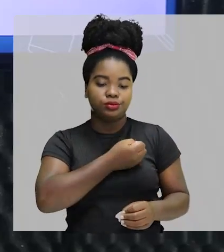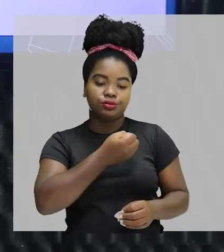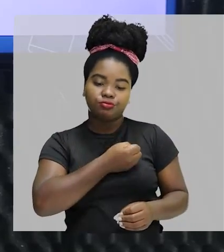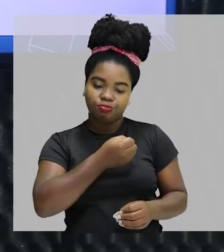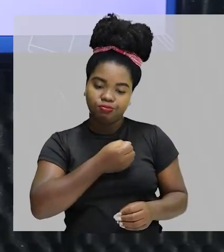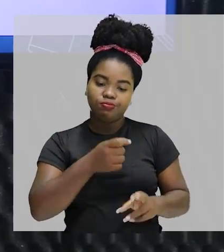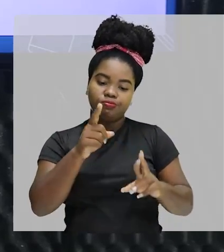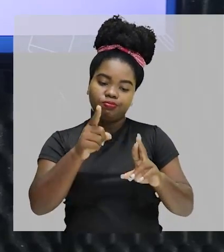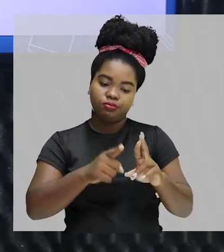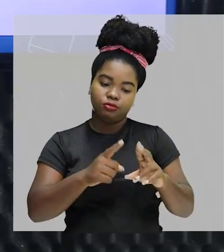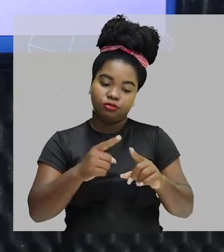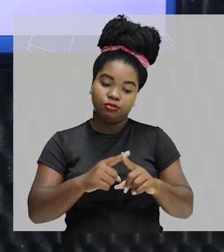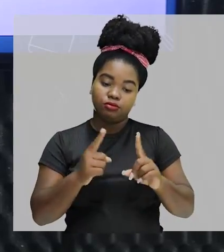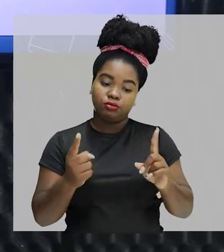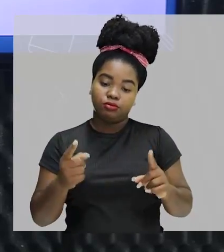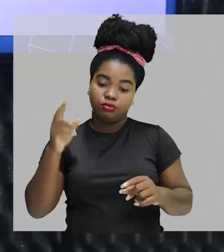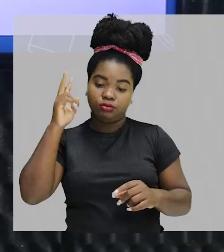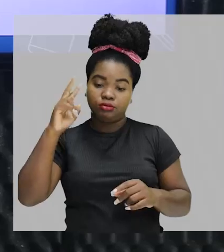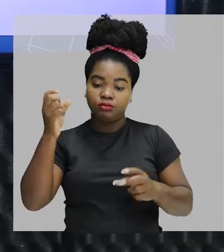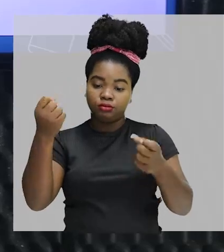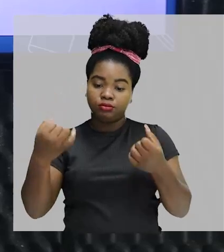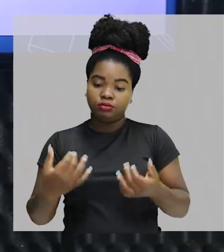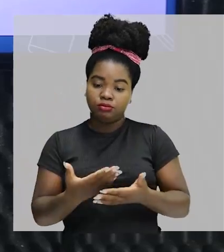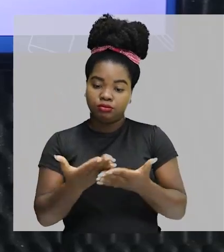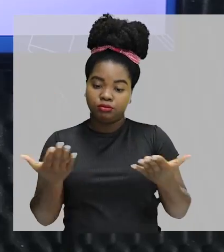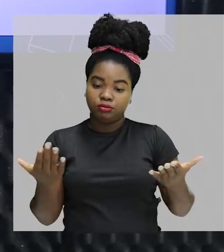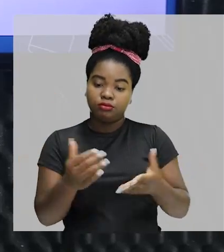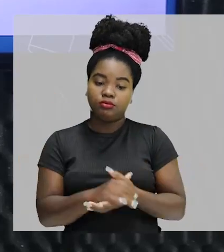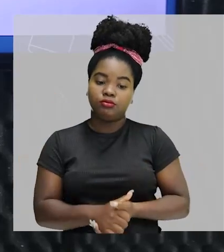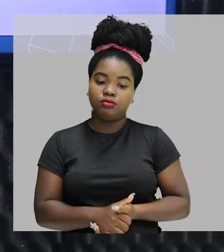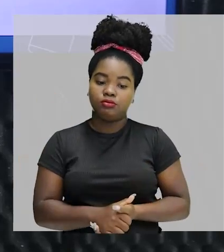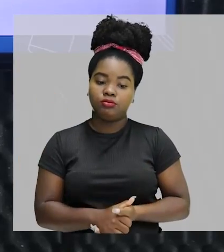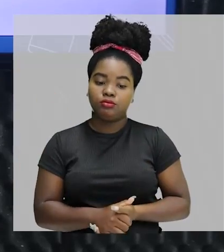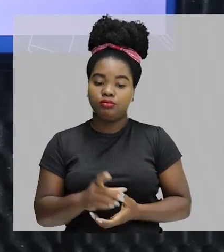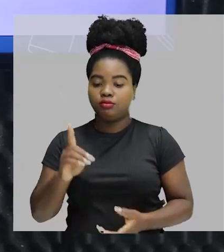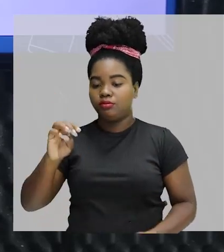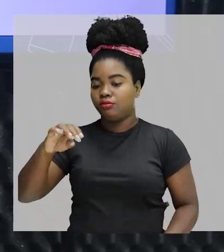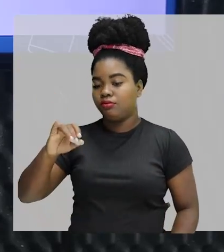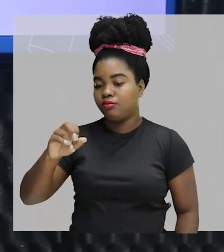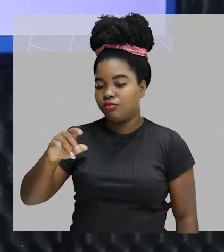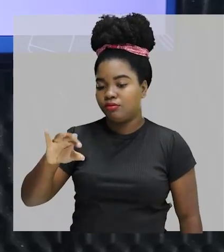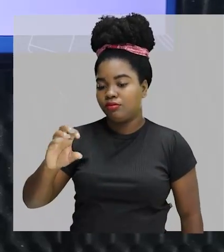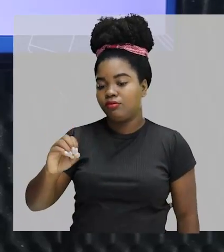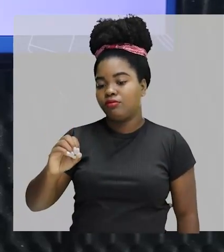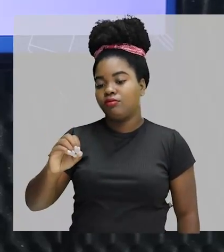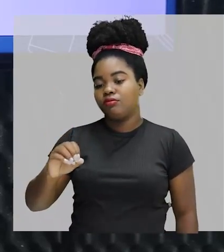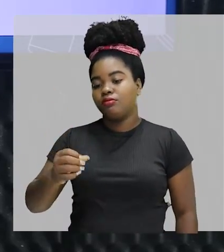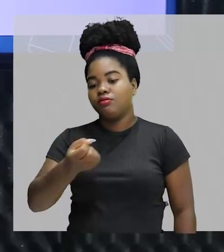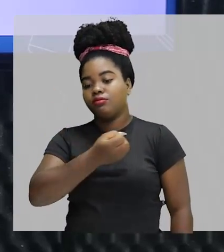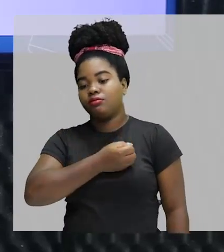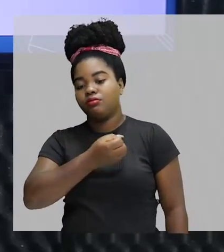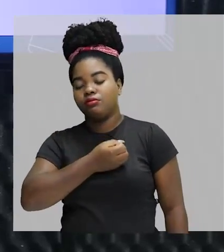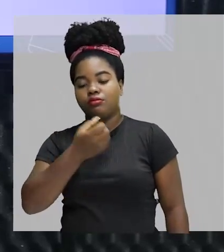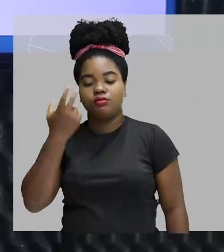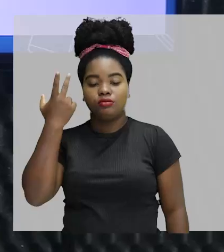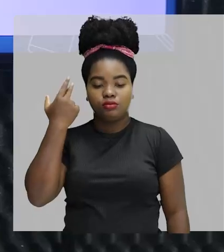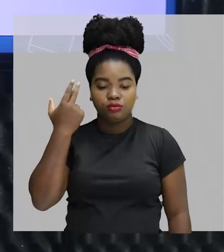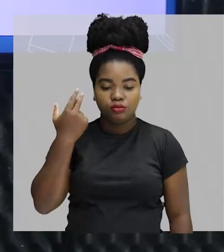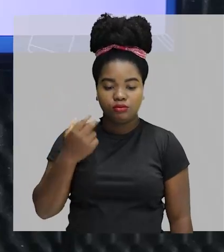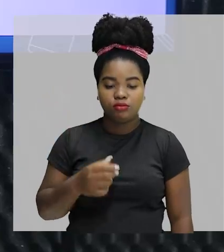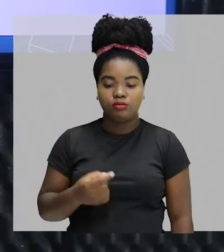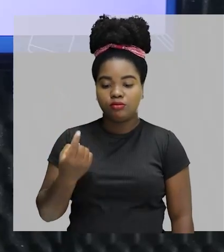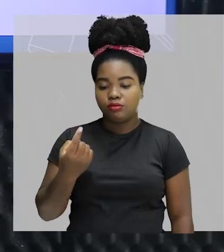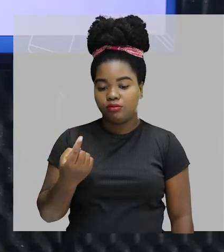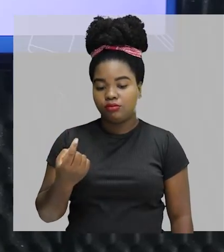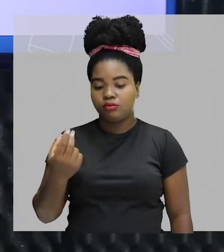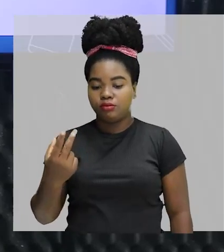reais. Mas, lembra que eu disse para você que, no nosso caso, o domínio, ele é número natural? Número natural é